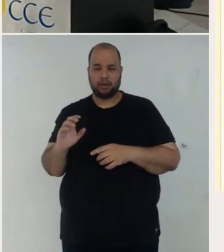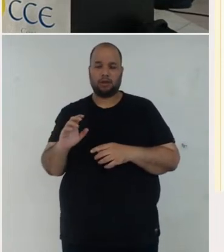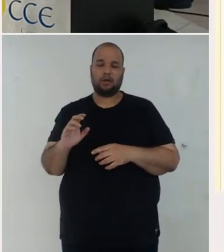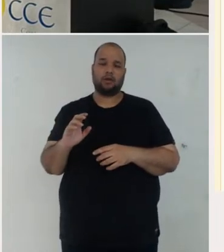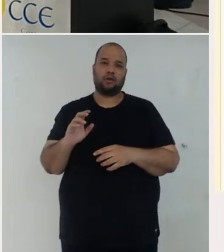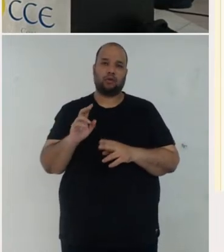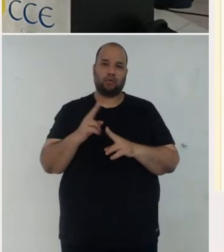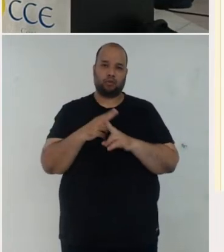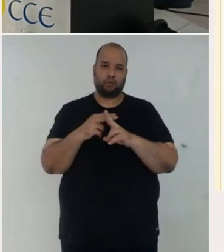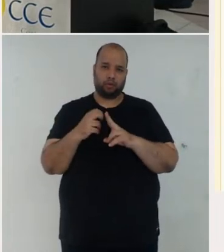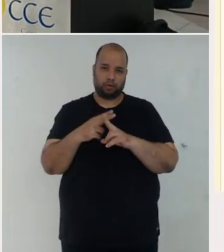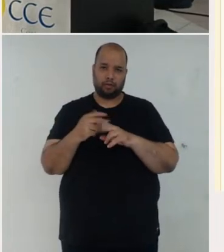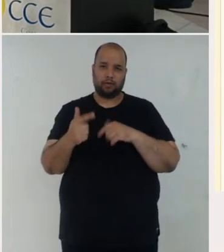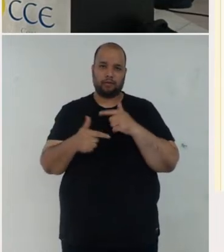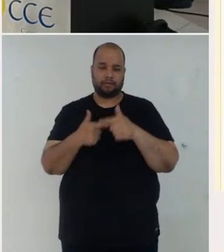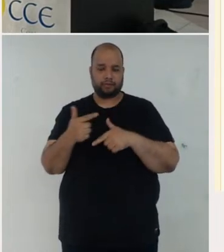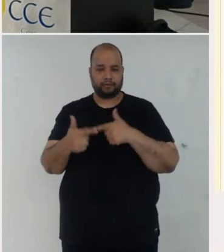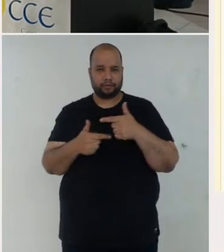DITRA.